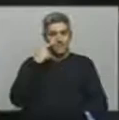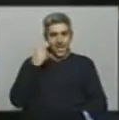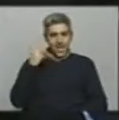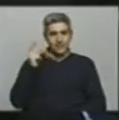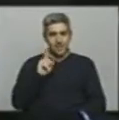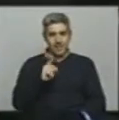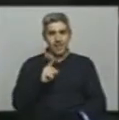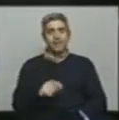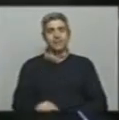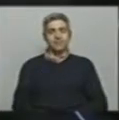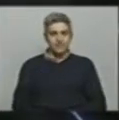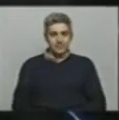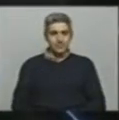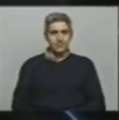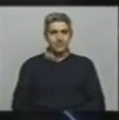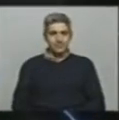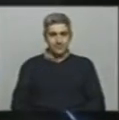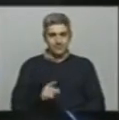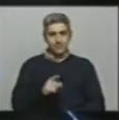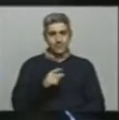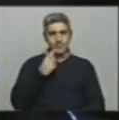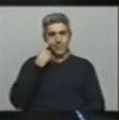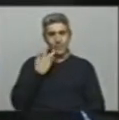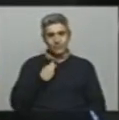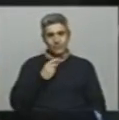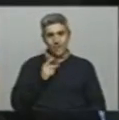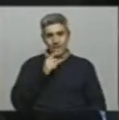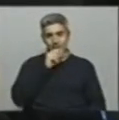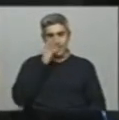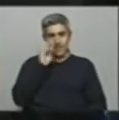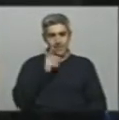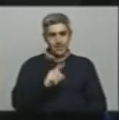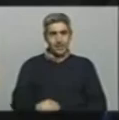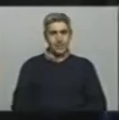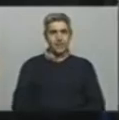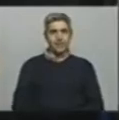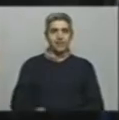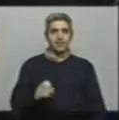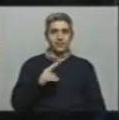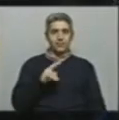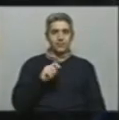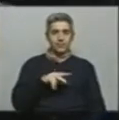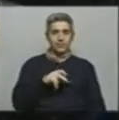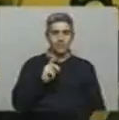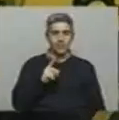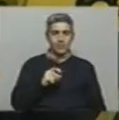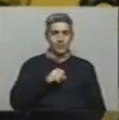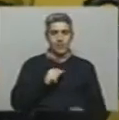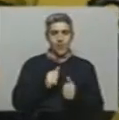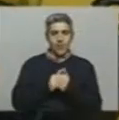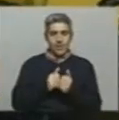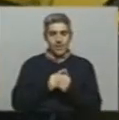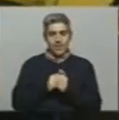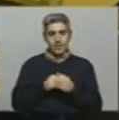tem que ir para aqui, João, aí é que não, senão nunca se consegue. Tem que ser daqui para lá. Pronto, esta é a jurema. A jurema, pronto, é a minha